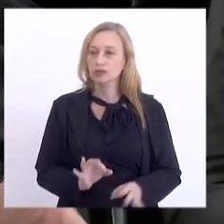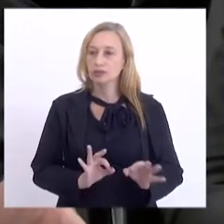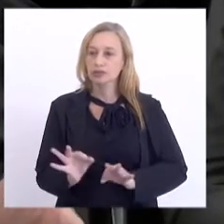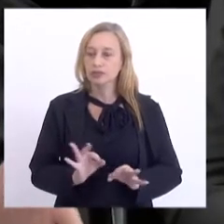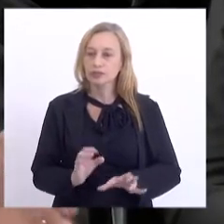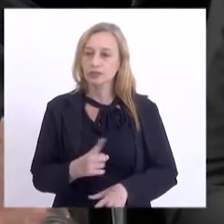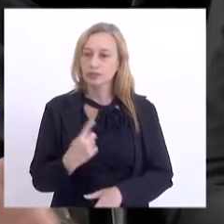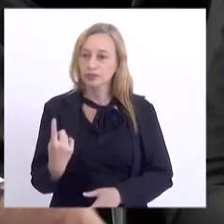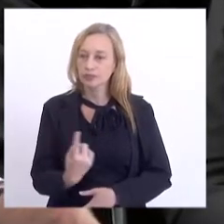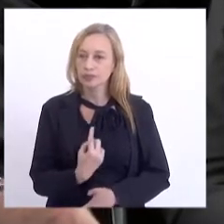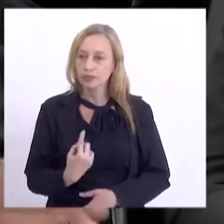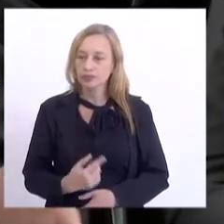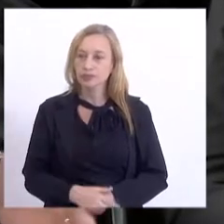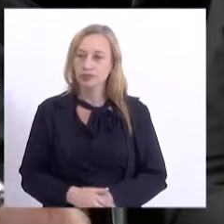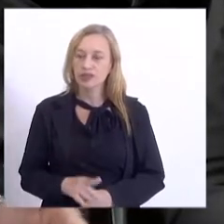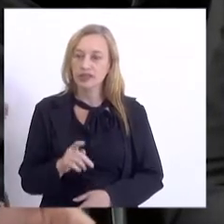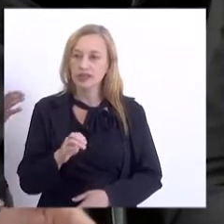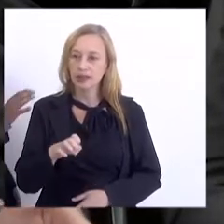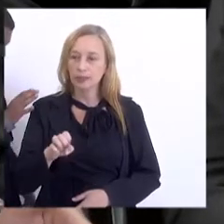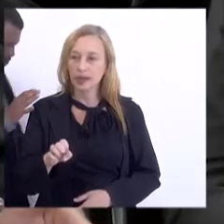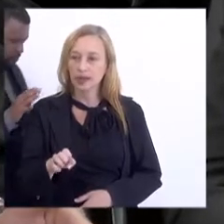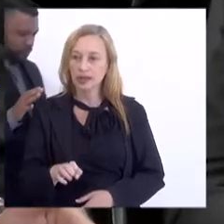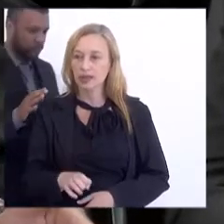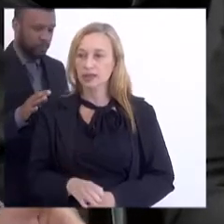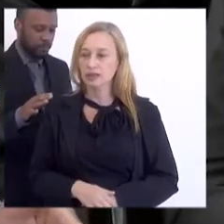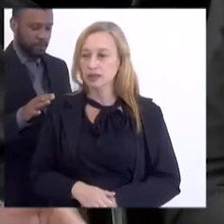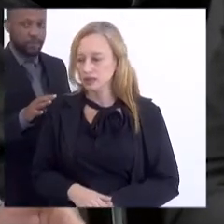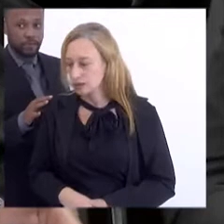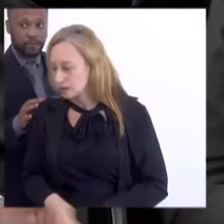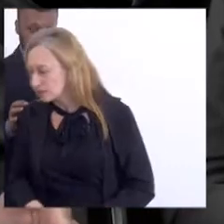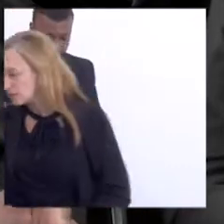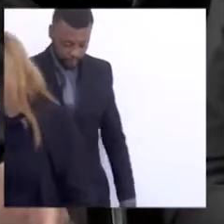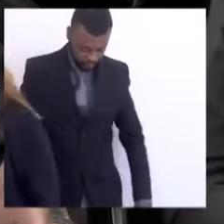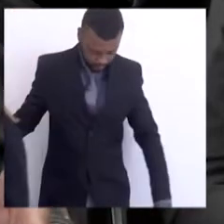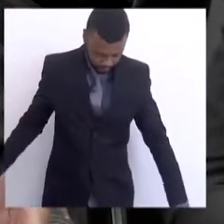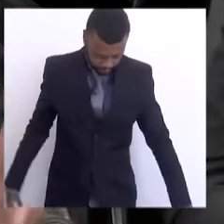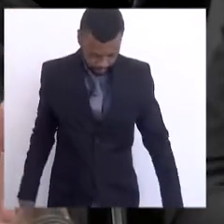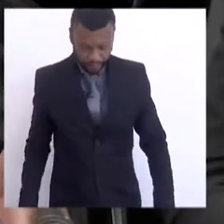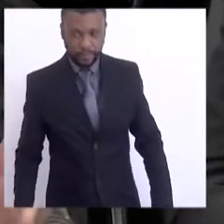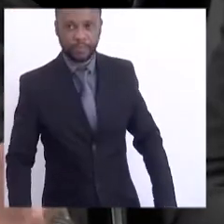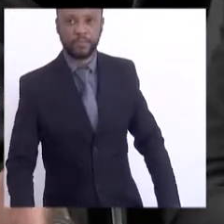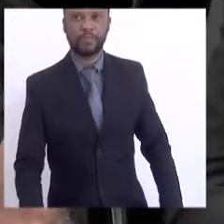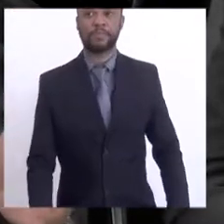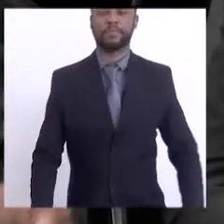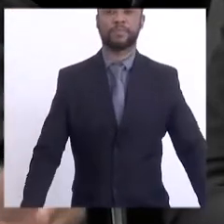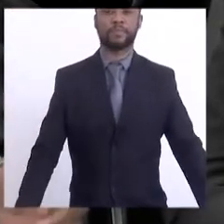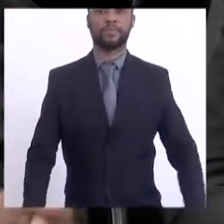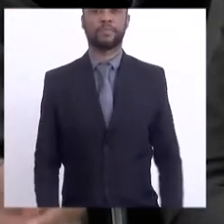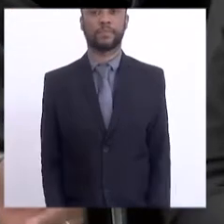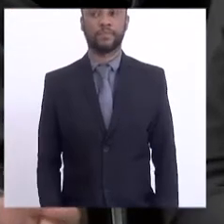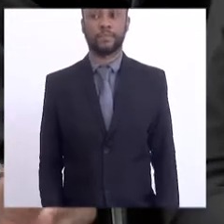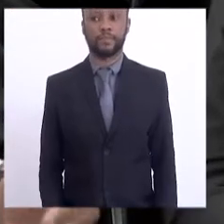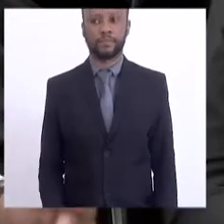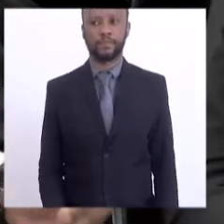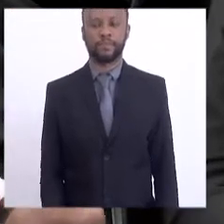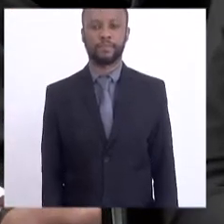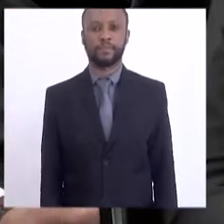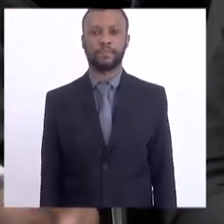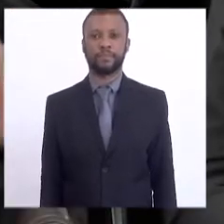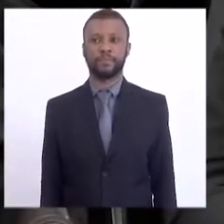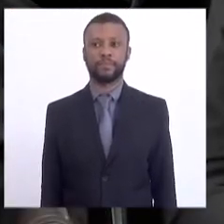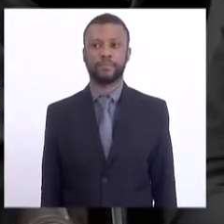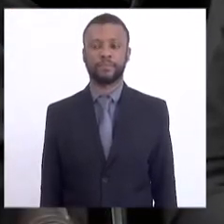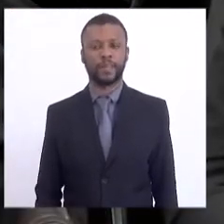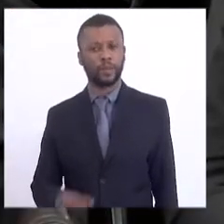nós na Seplag por determinação do governador Conde de Castro foi da gente conseguir não ter o estado andando o